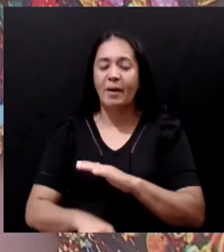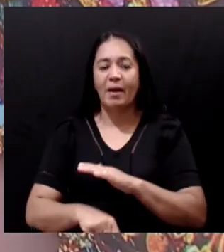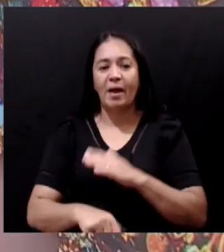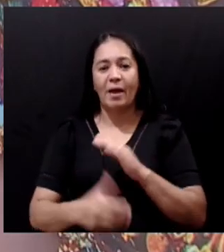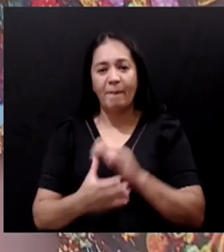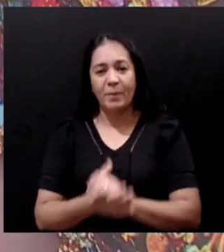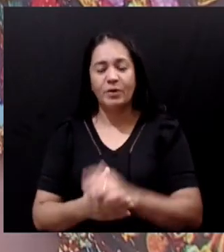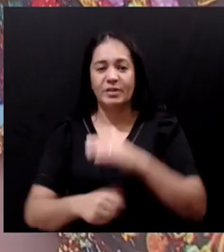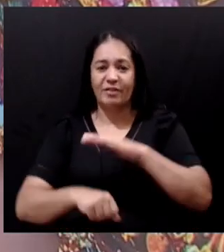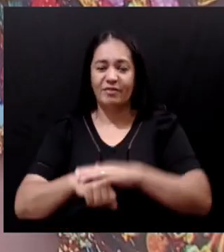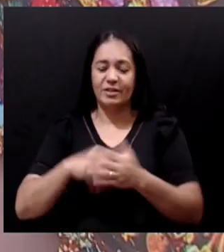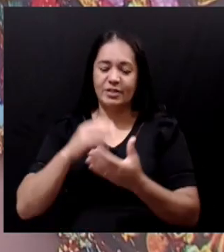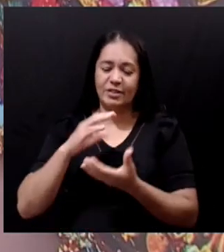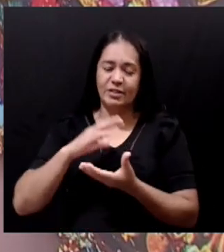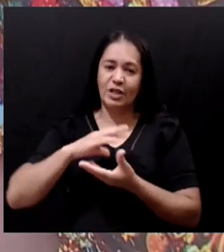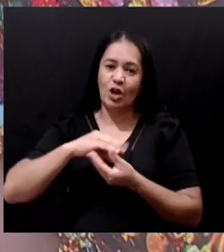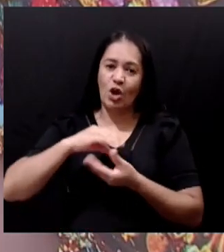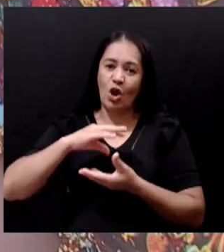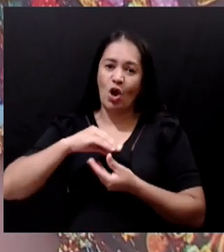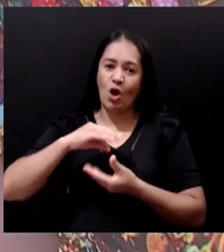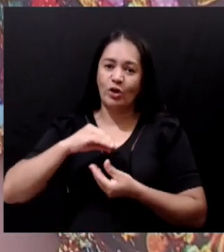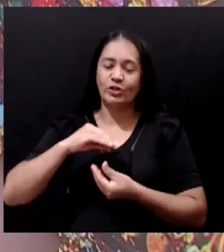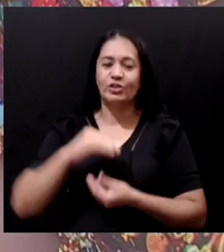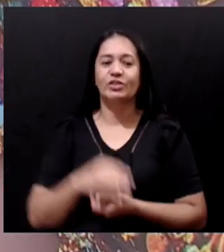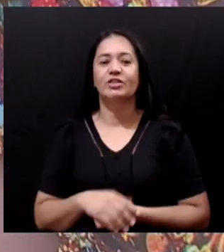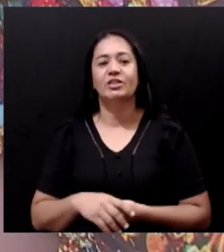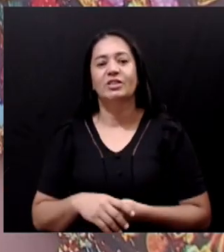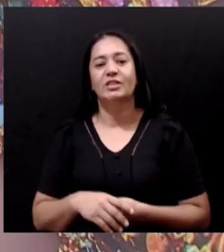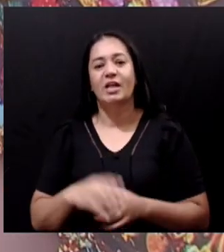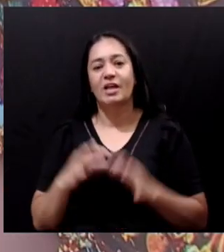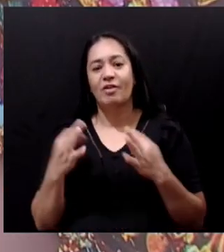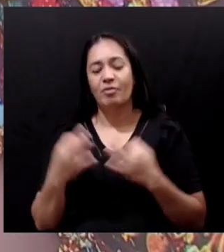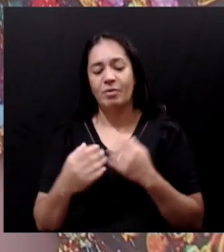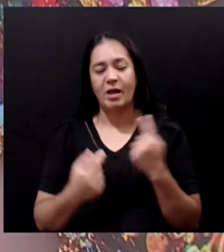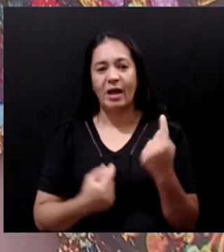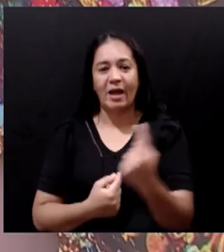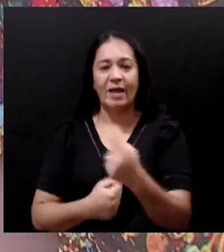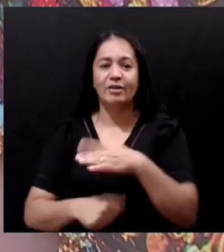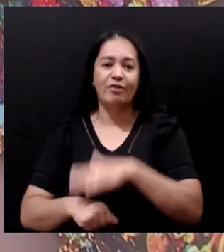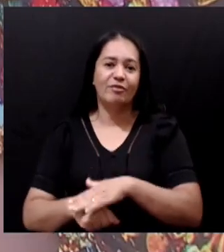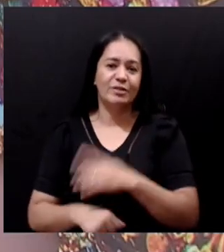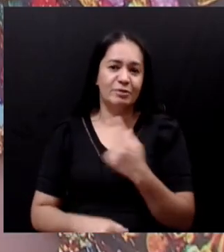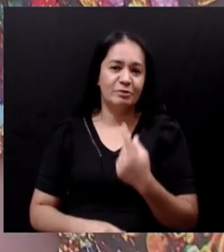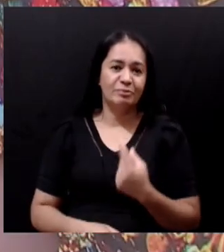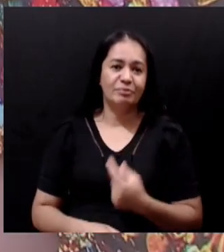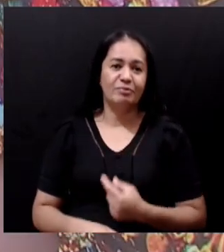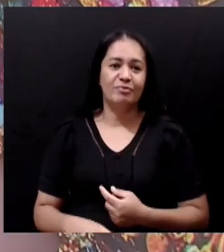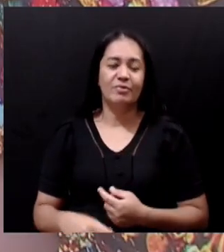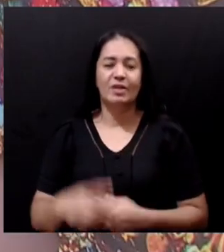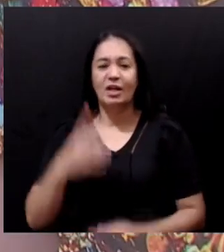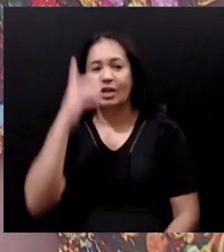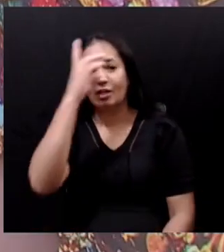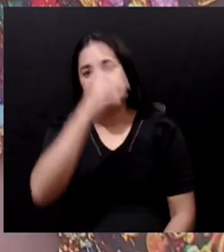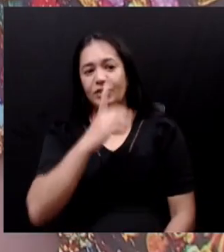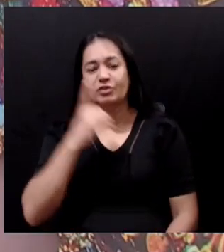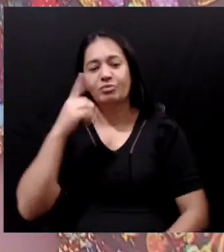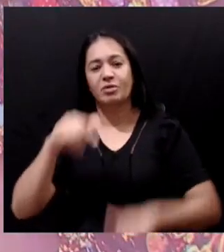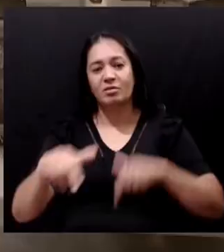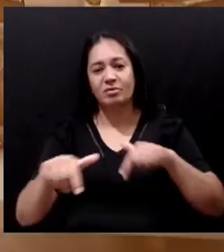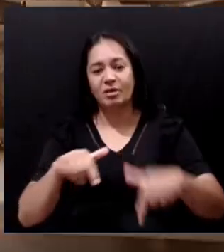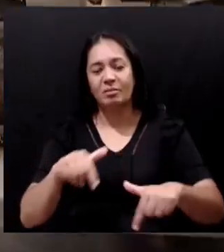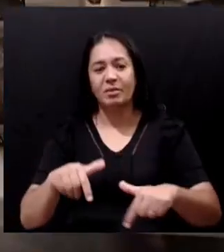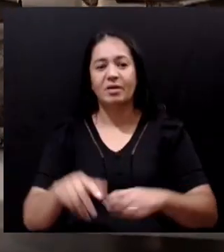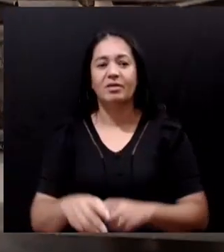Sim. E aí o negócio foi indo e a família, cada um foi fazendo uma coisa. Aí vinha domingo, trabalha domingo também, né? Vinha